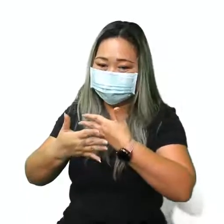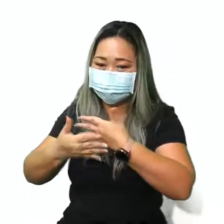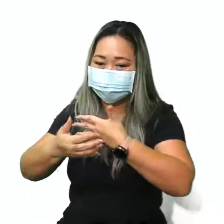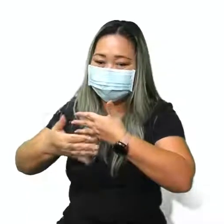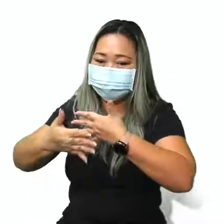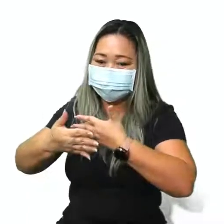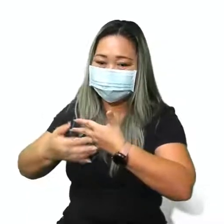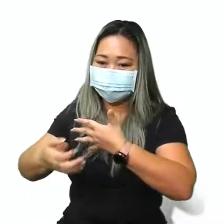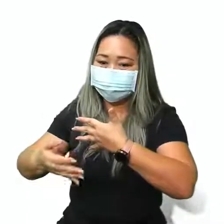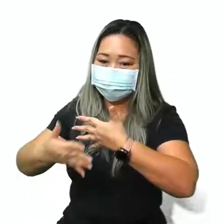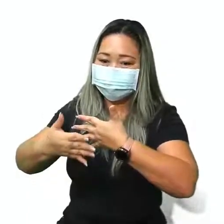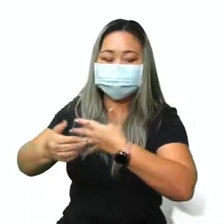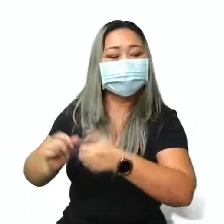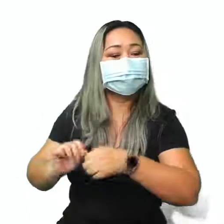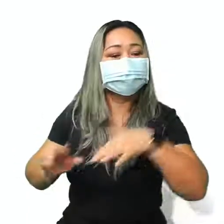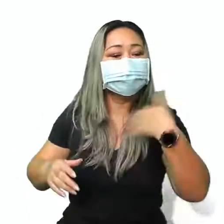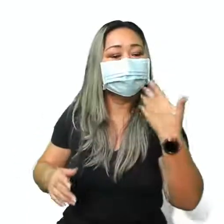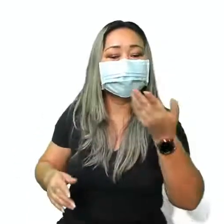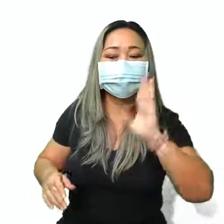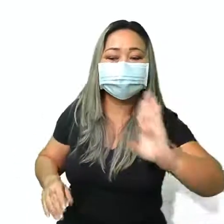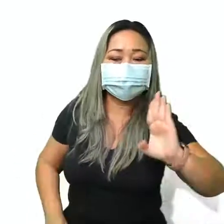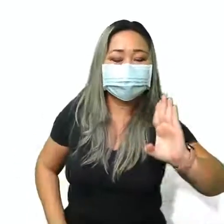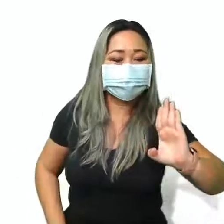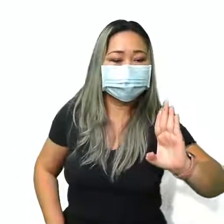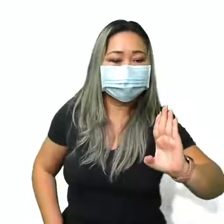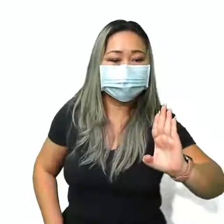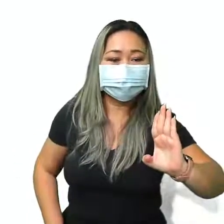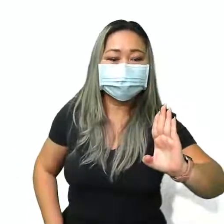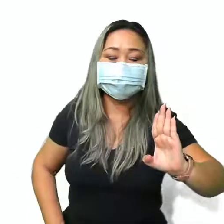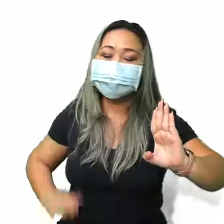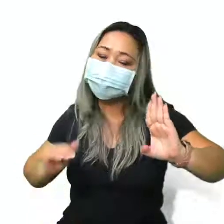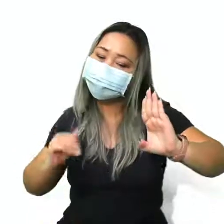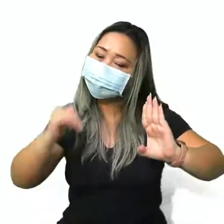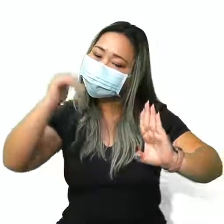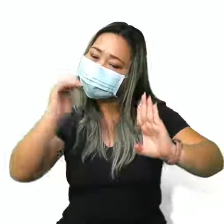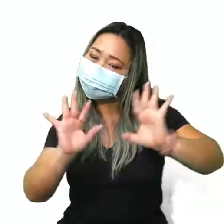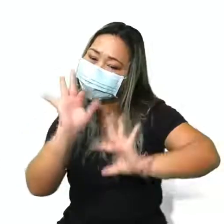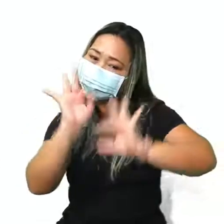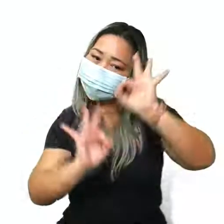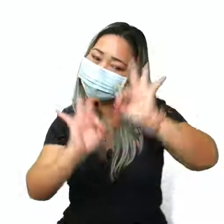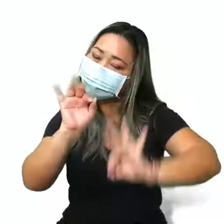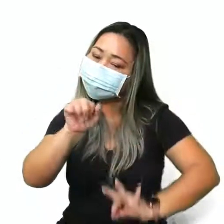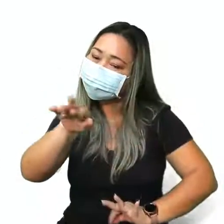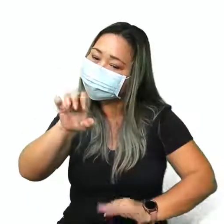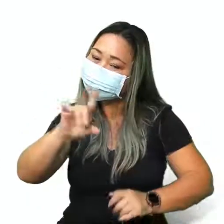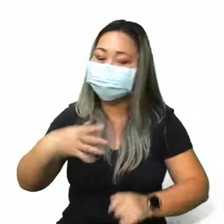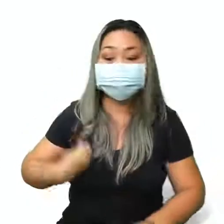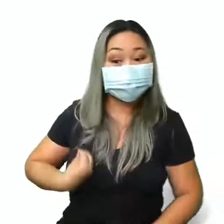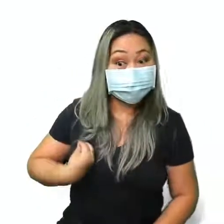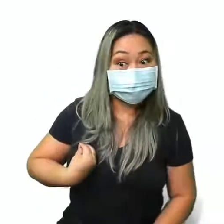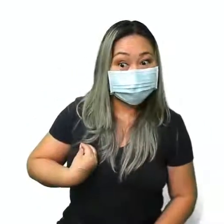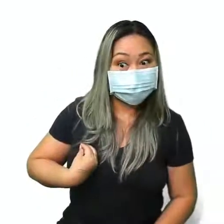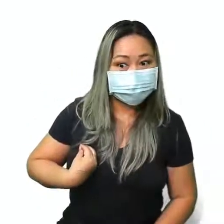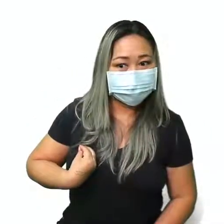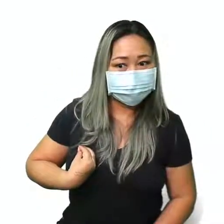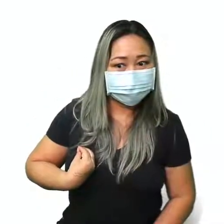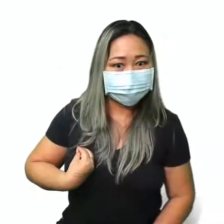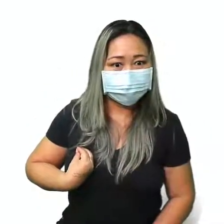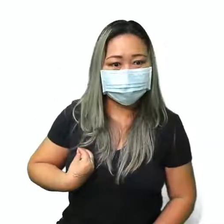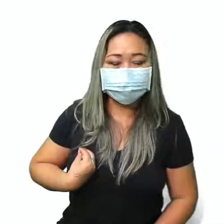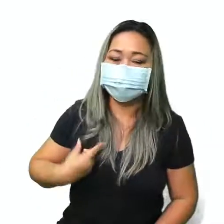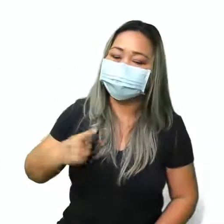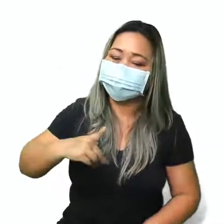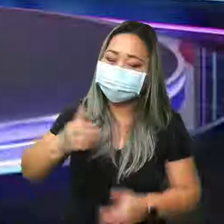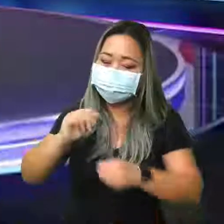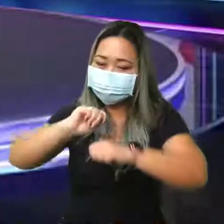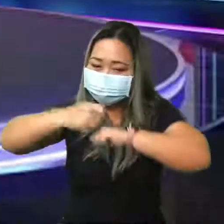é branquial. Letra B, níveis de organização dos seres vivos. Lembram lá? Você tinha os